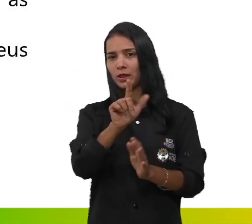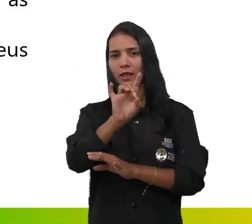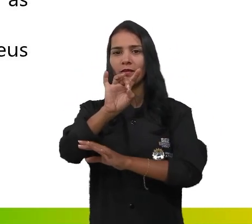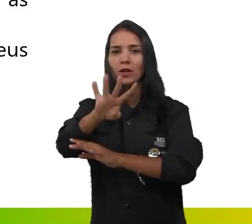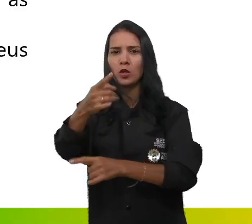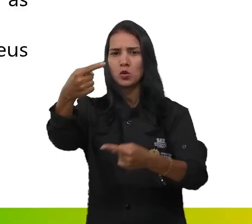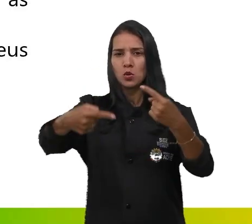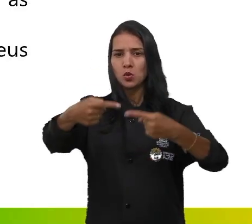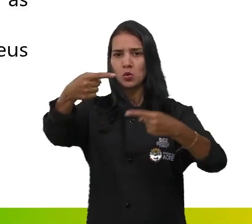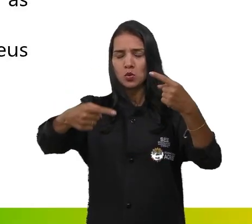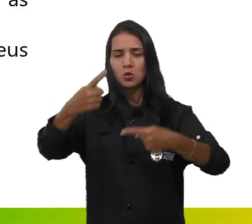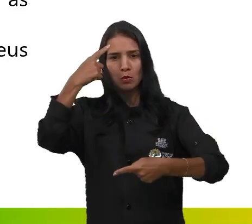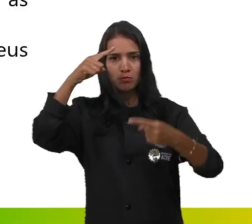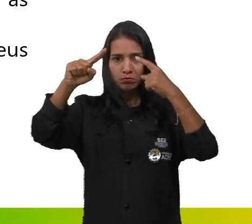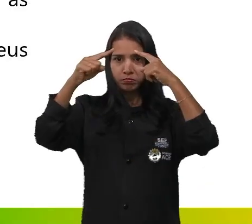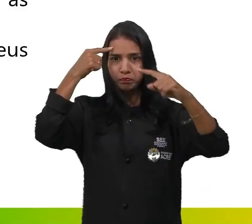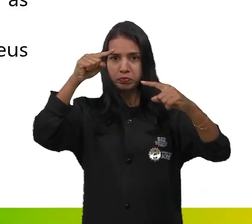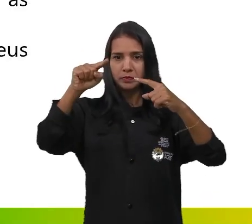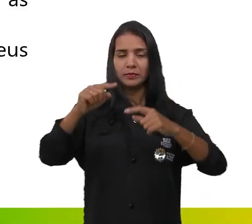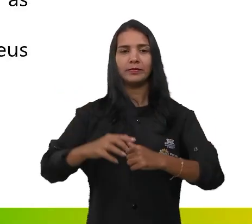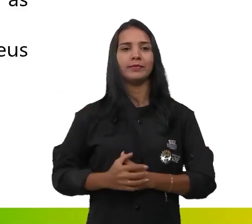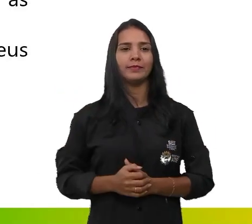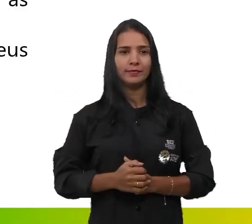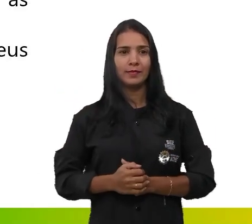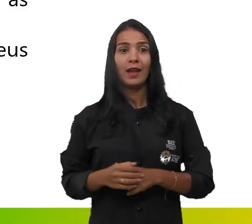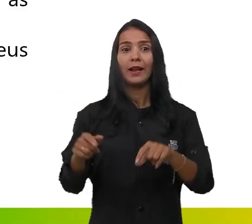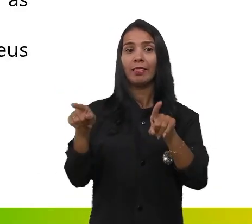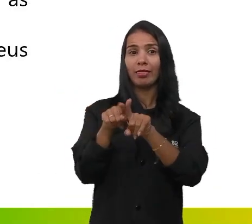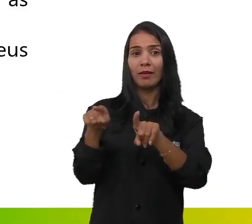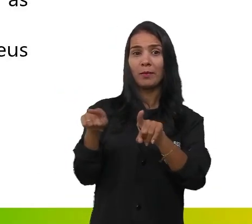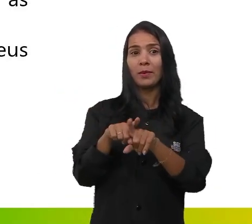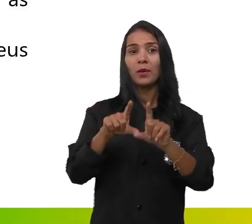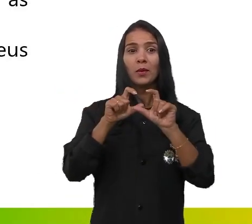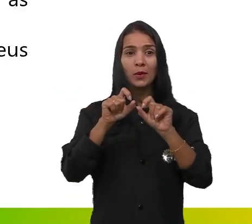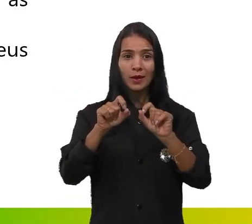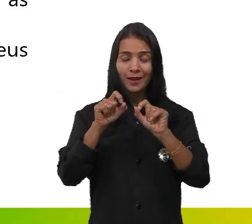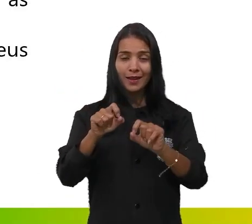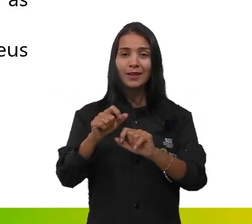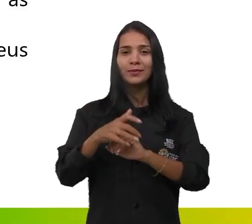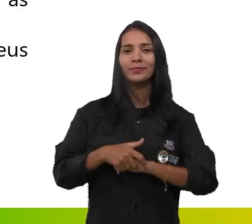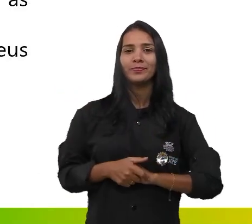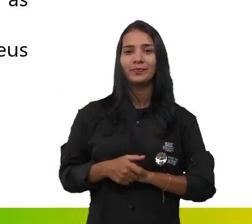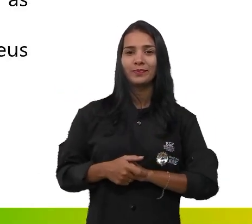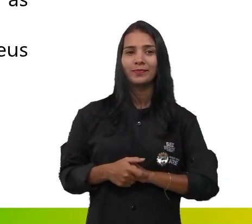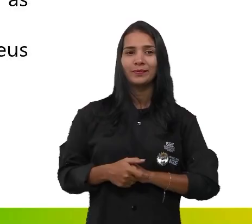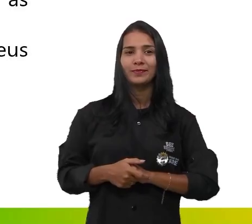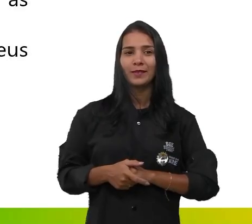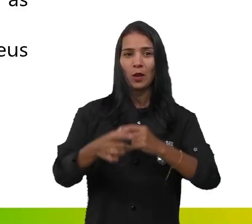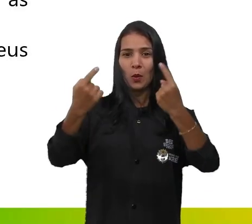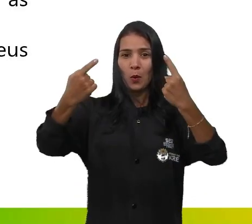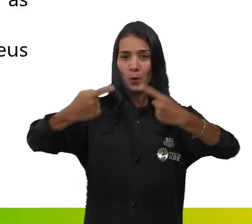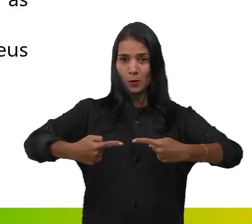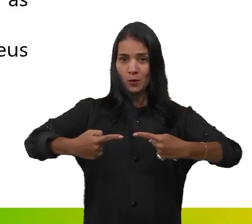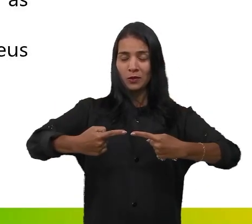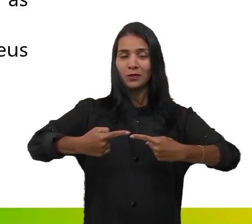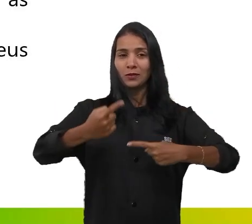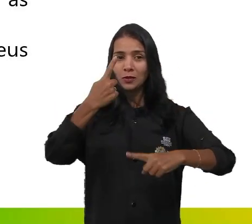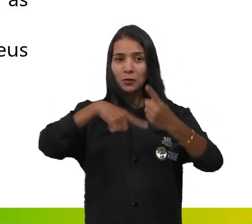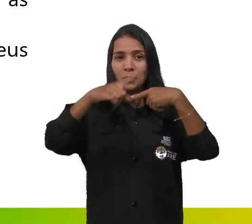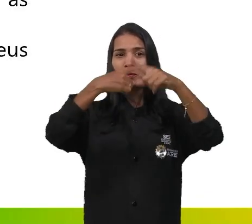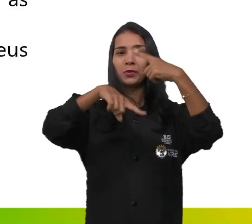corrida espacial e tecnológica, mas o que era isso? Uma competição pela